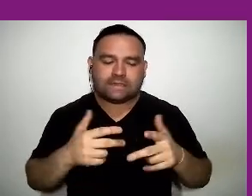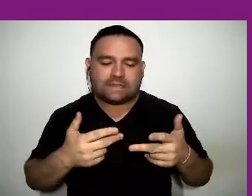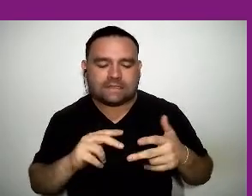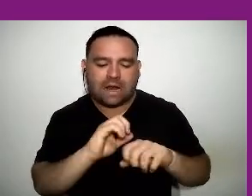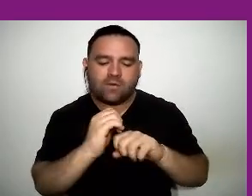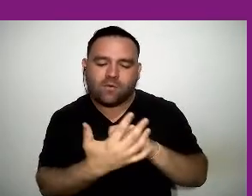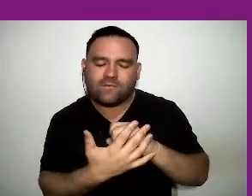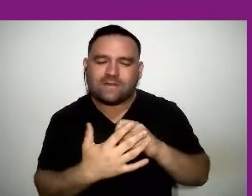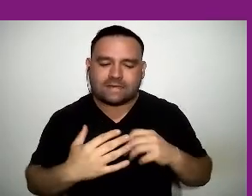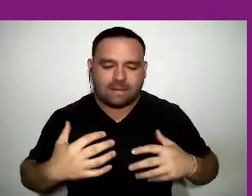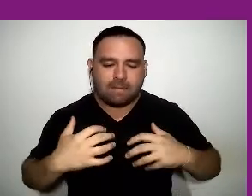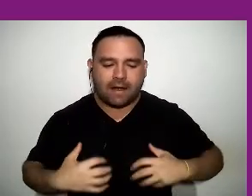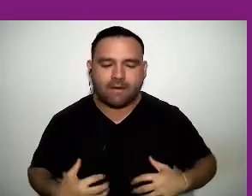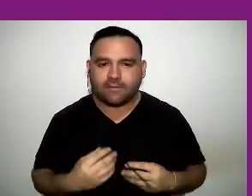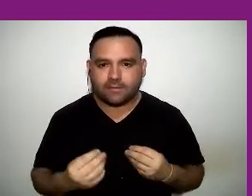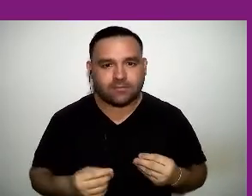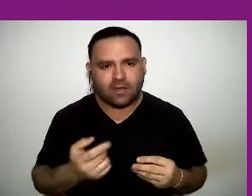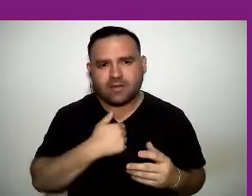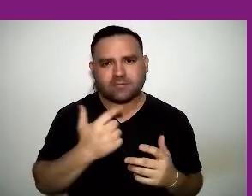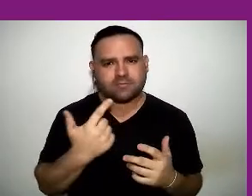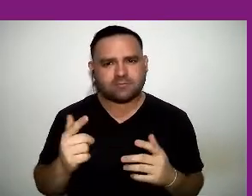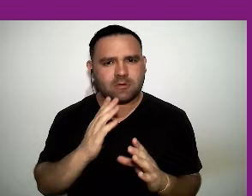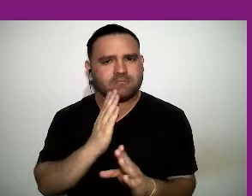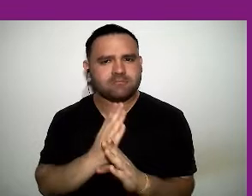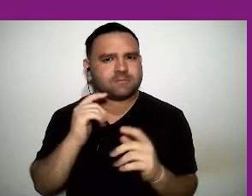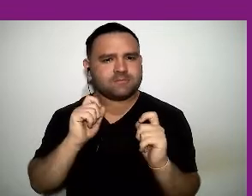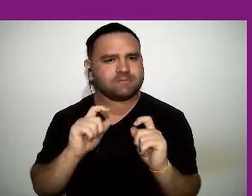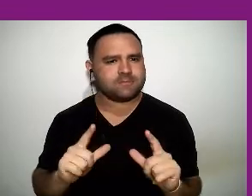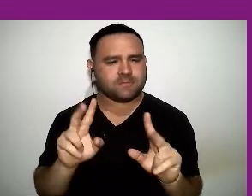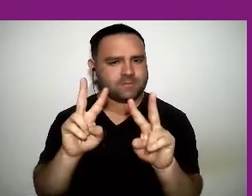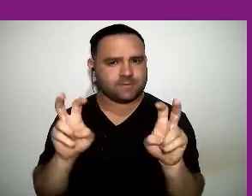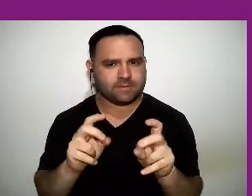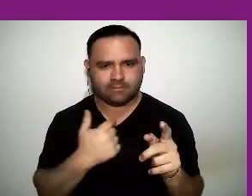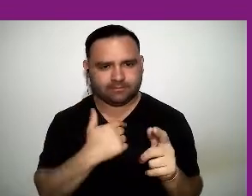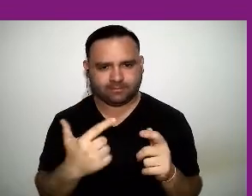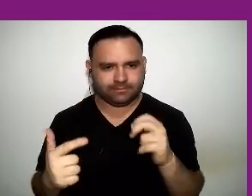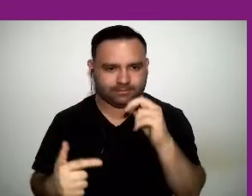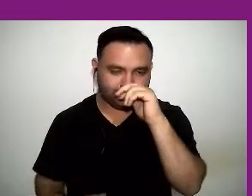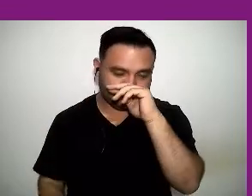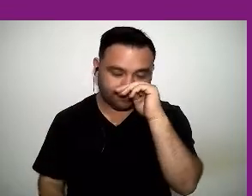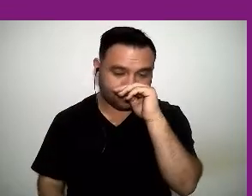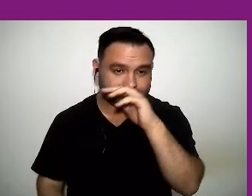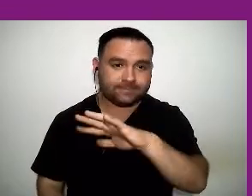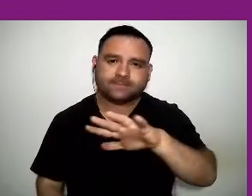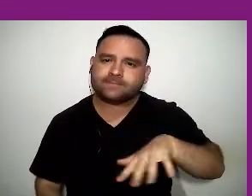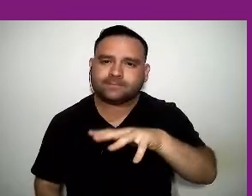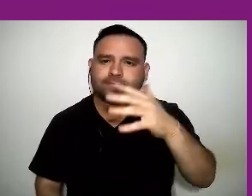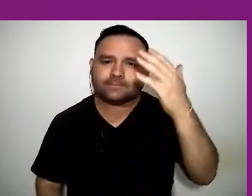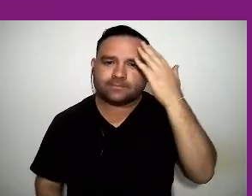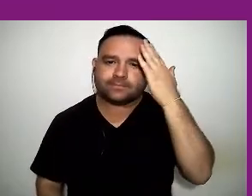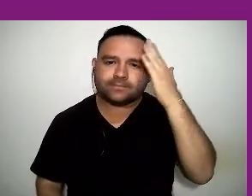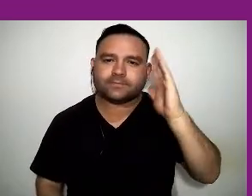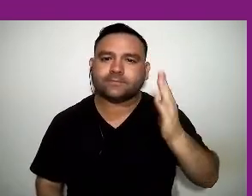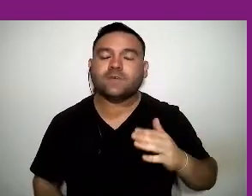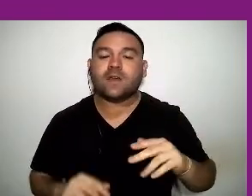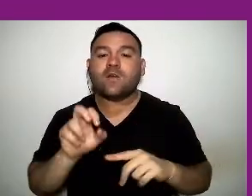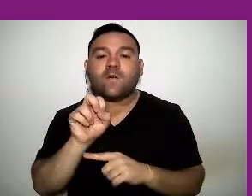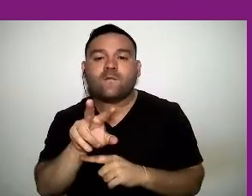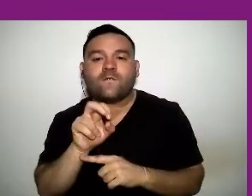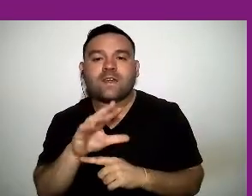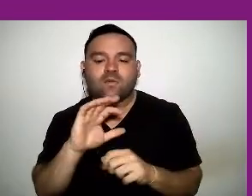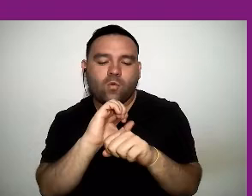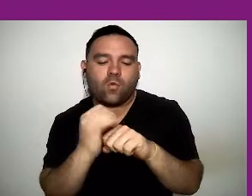COVID. Eu não tenho nenhum conflito de interesse relacionado a essa apresentação. Todos nós sabemos que esse vírus,